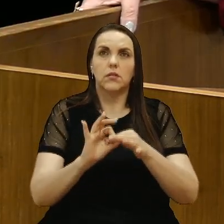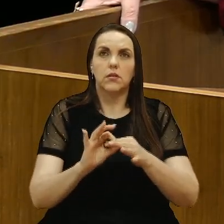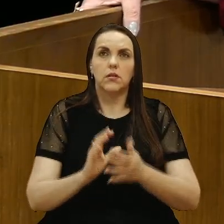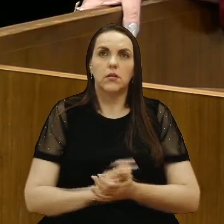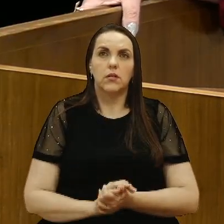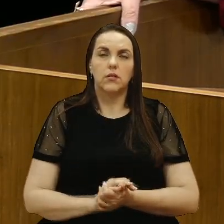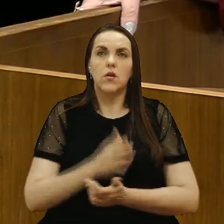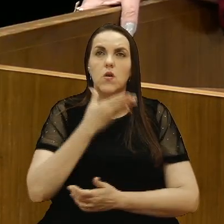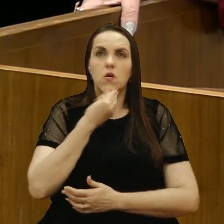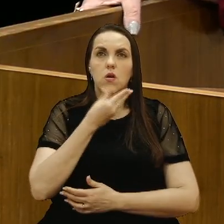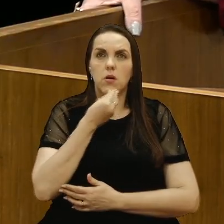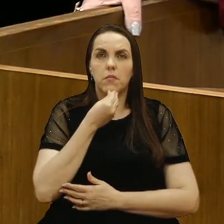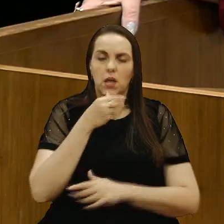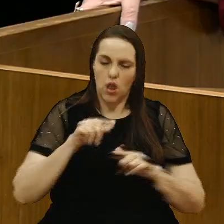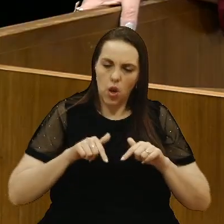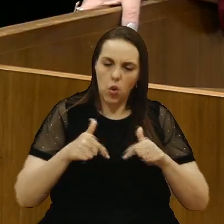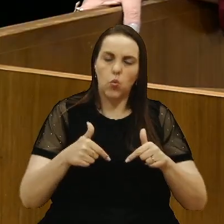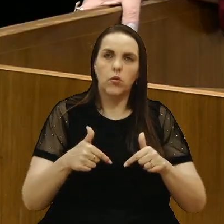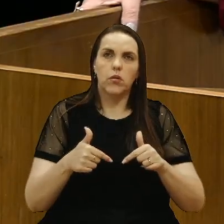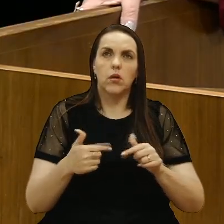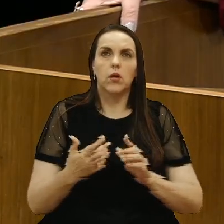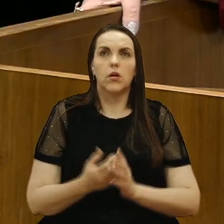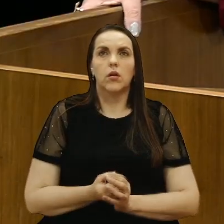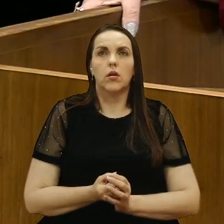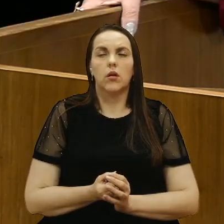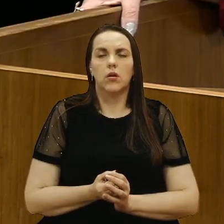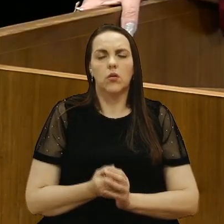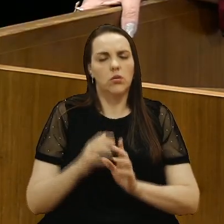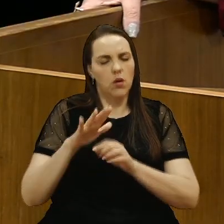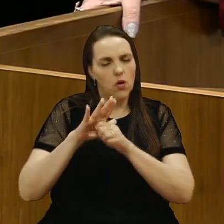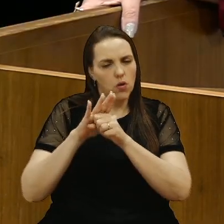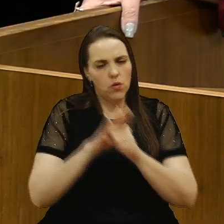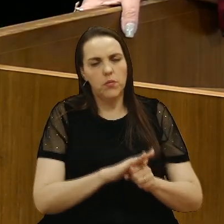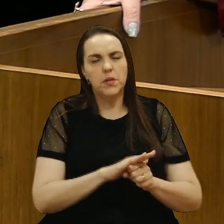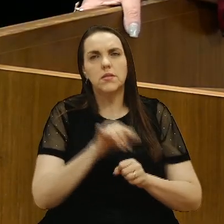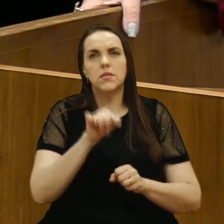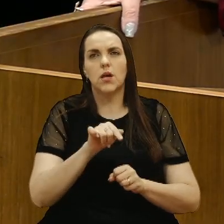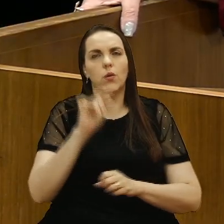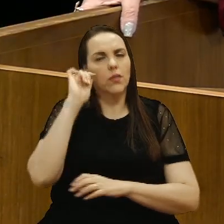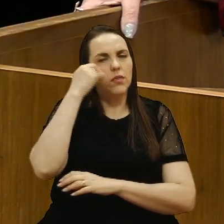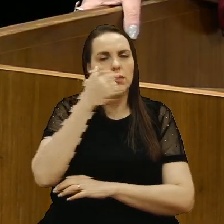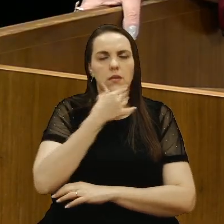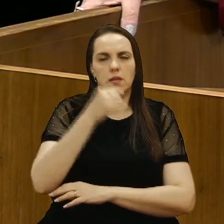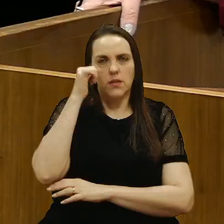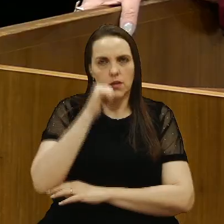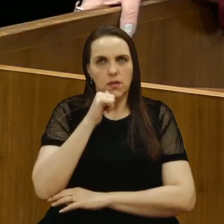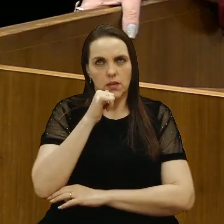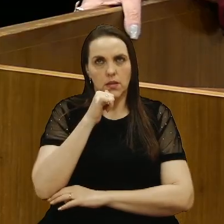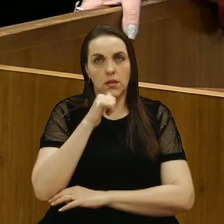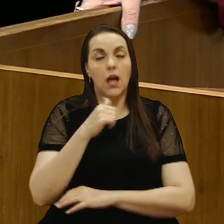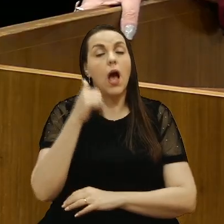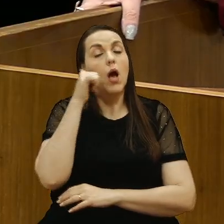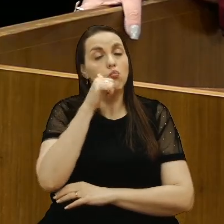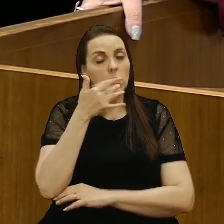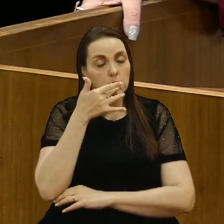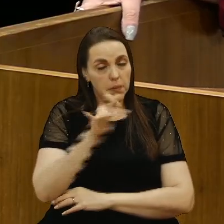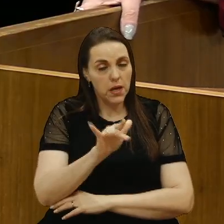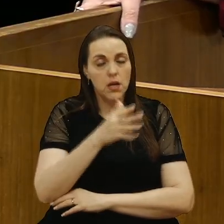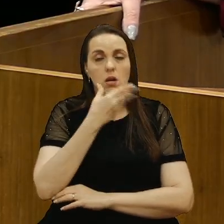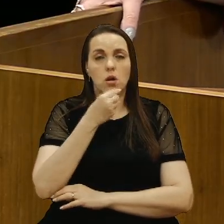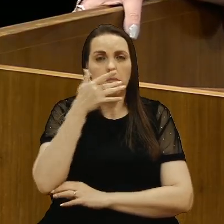homens na luta contra a opressão dos negros e das negras, as mulheres brancas, os